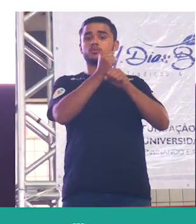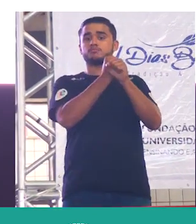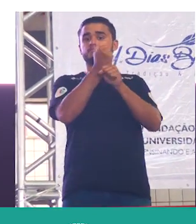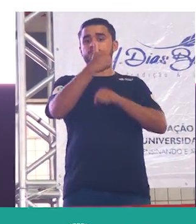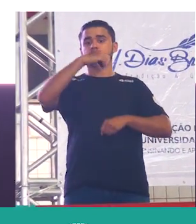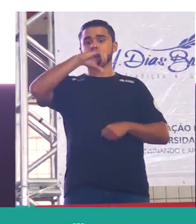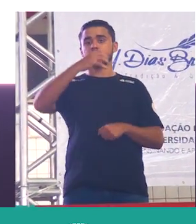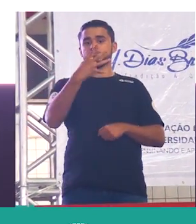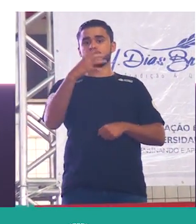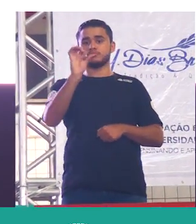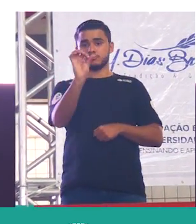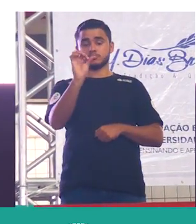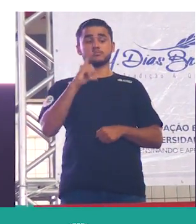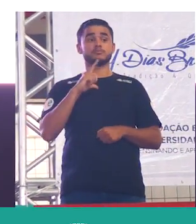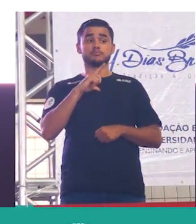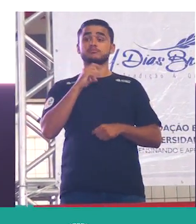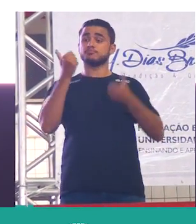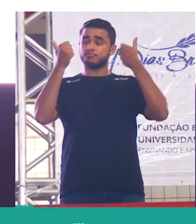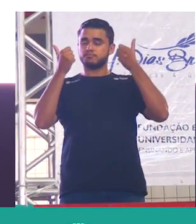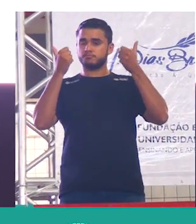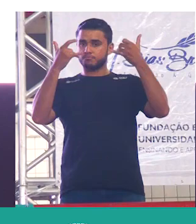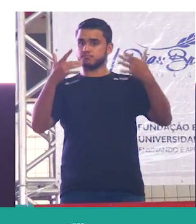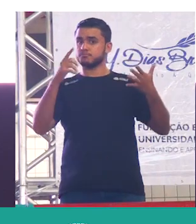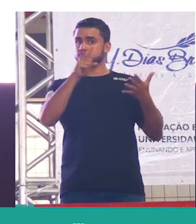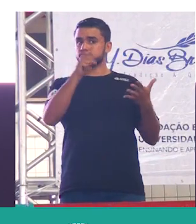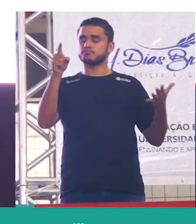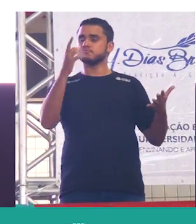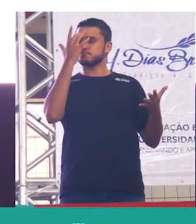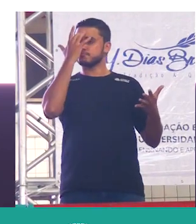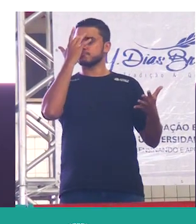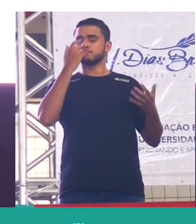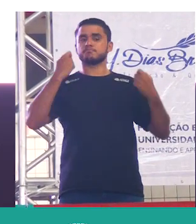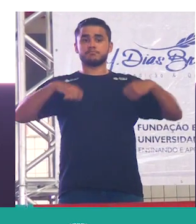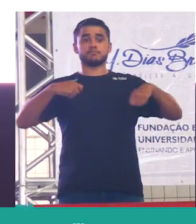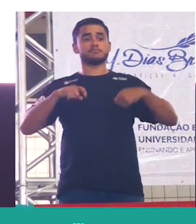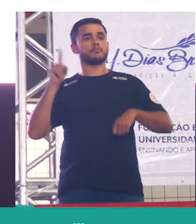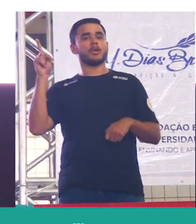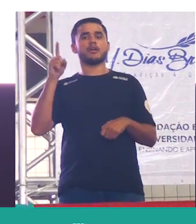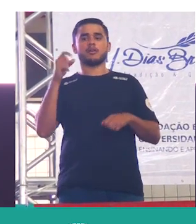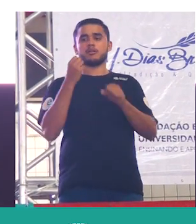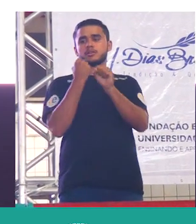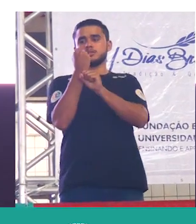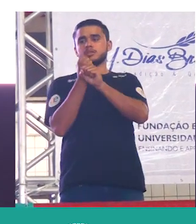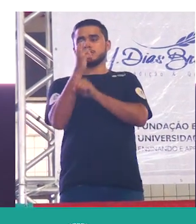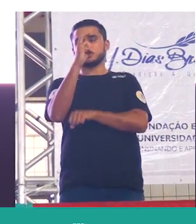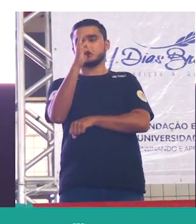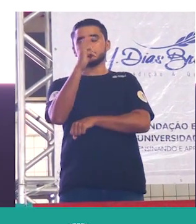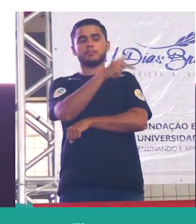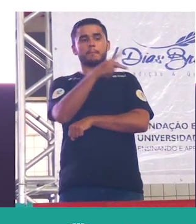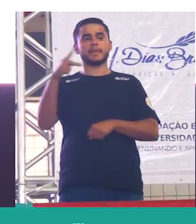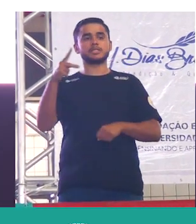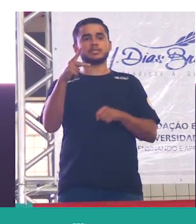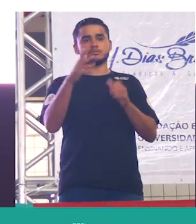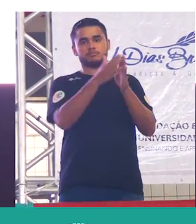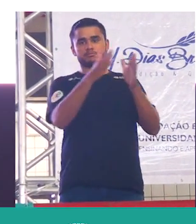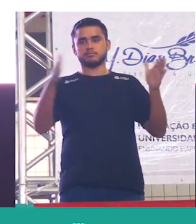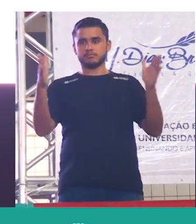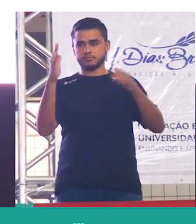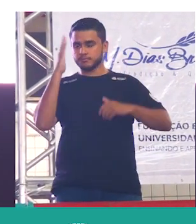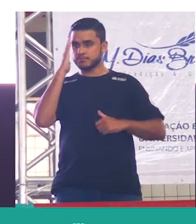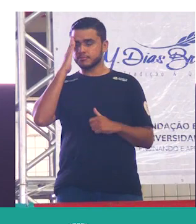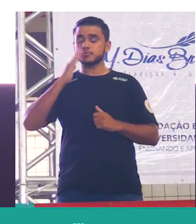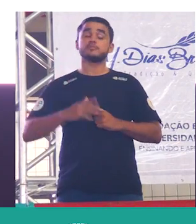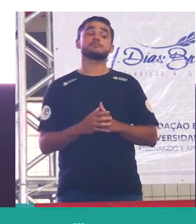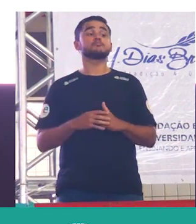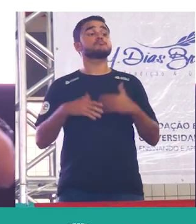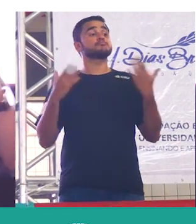um outro ponto importante nessa aula, não pode esquecer, estabeleceu isso, 5 anos. Então, recapitulando,